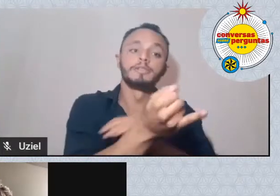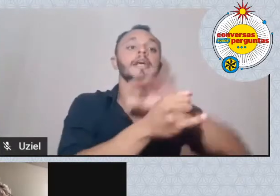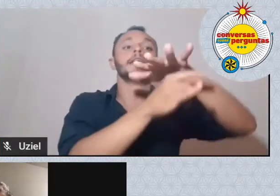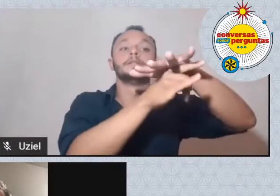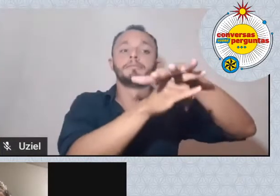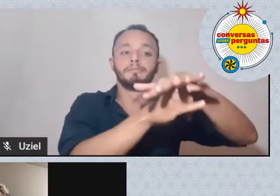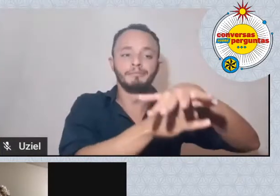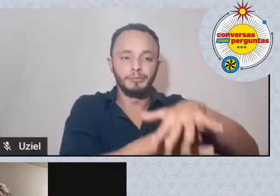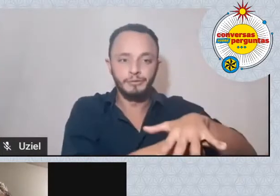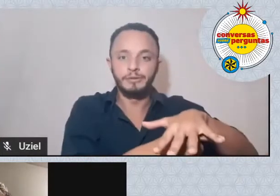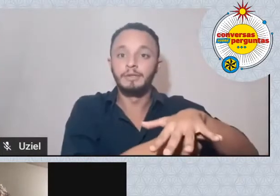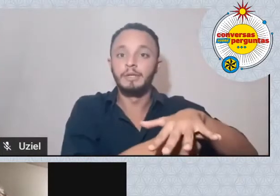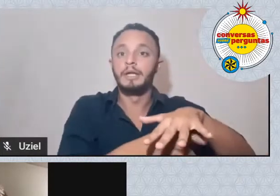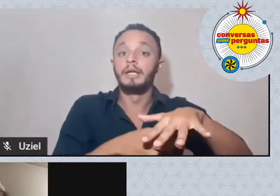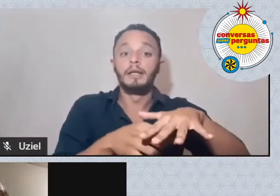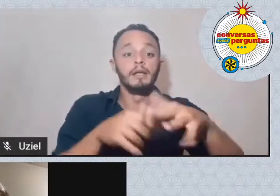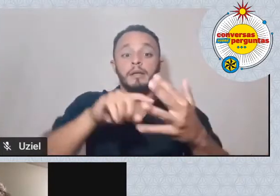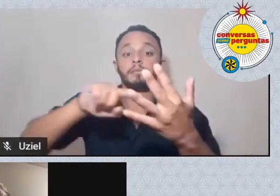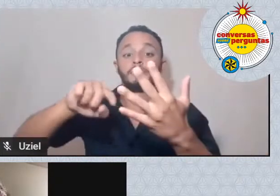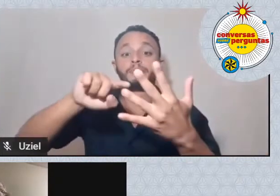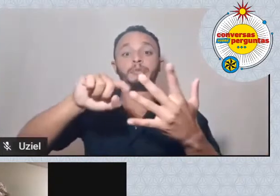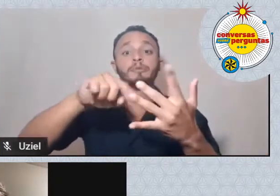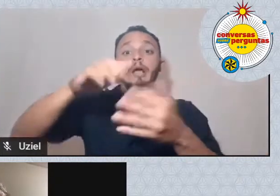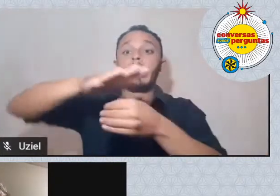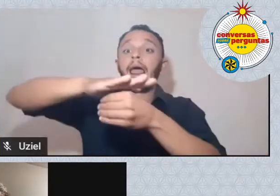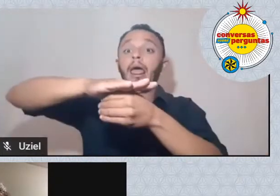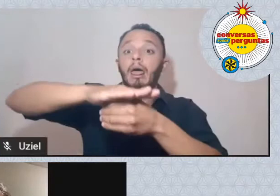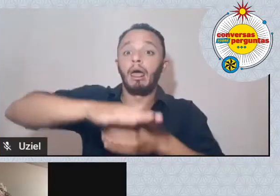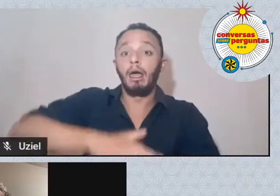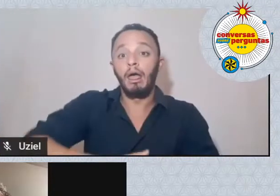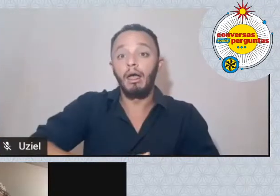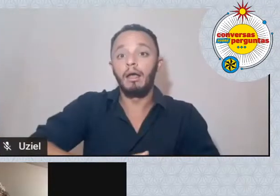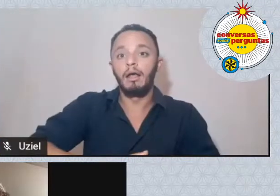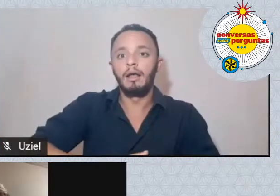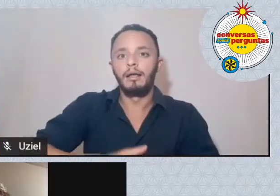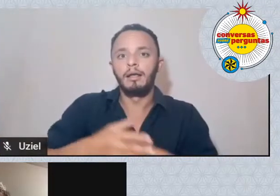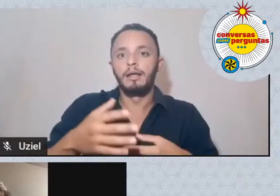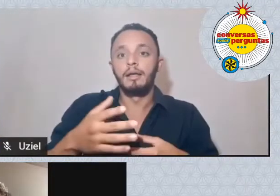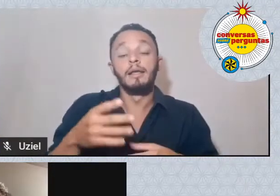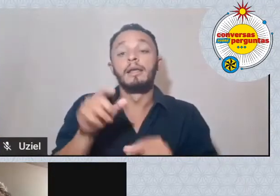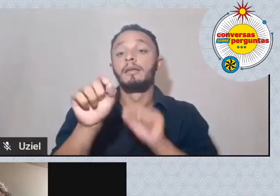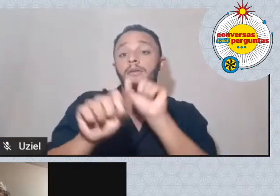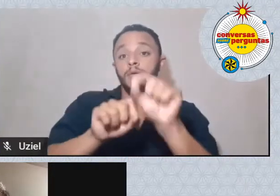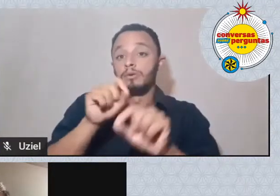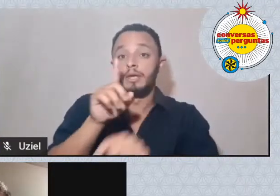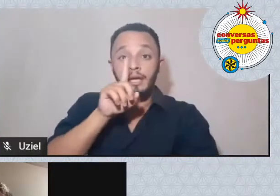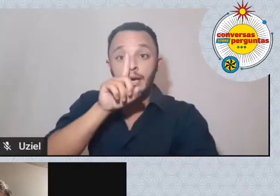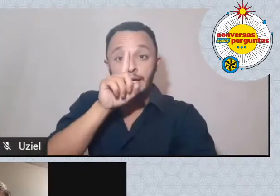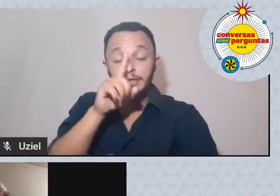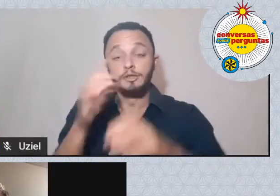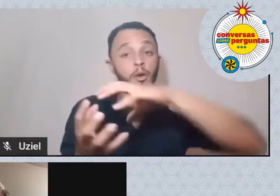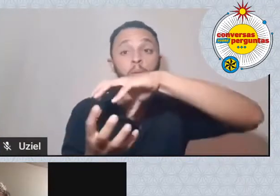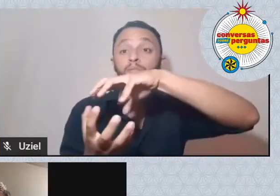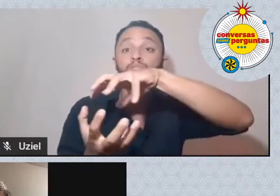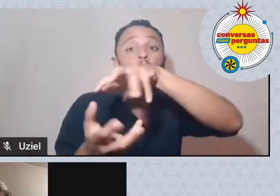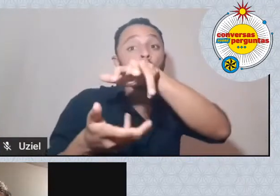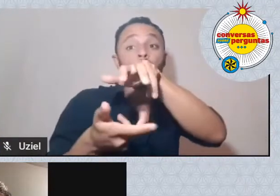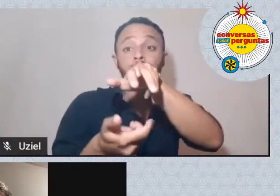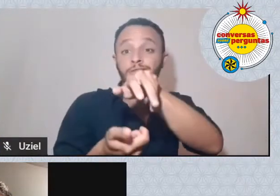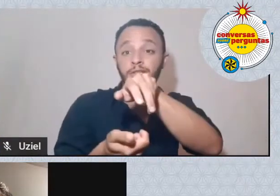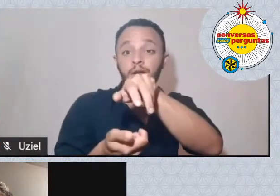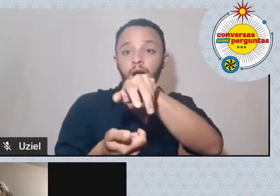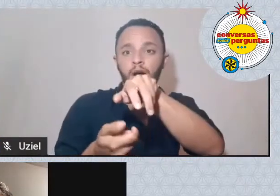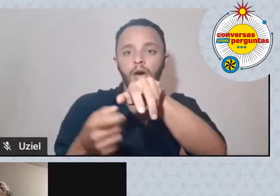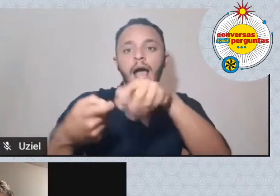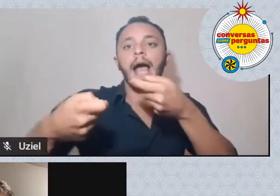vai criando crises. Isso não é só um processo brasileiro, é um processo mundial. Isso é uma forma de administrar